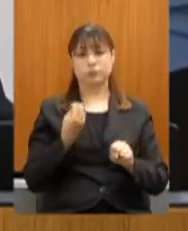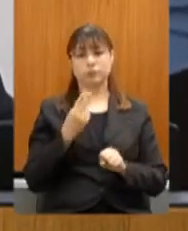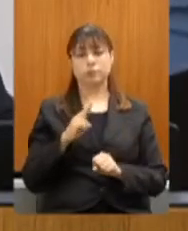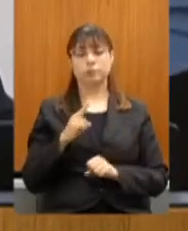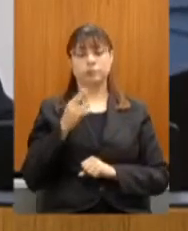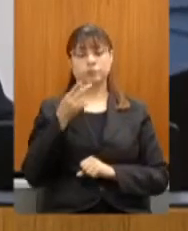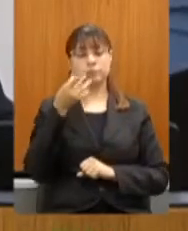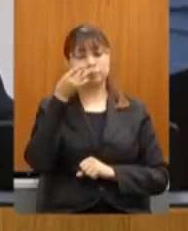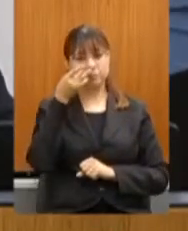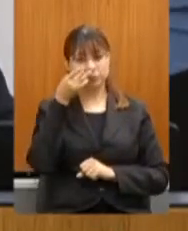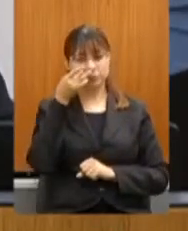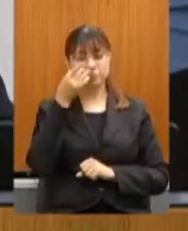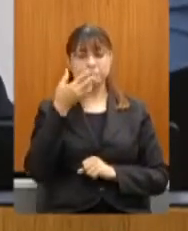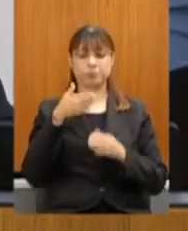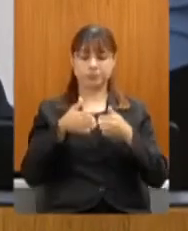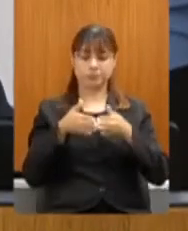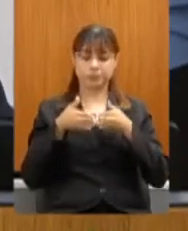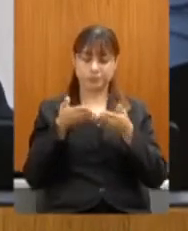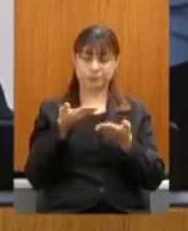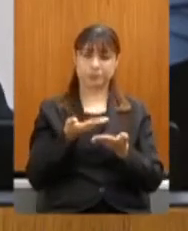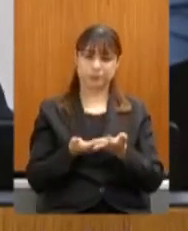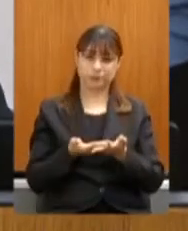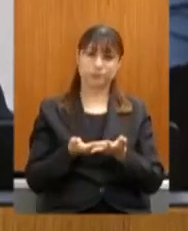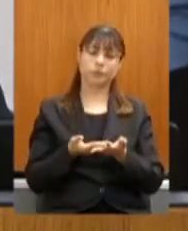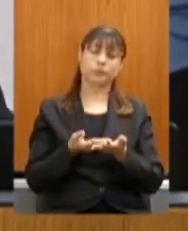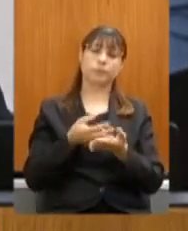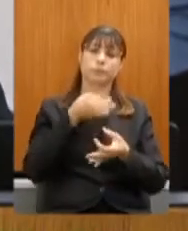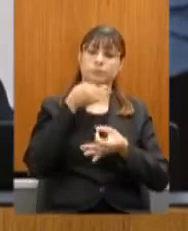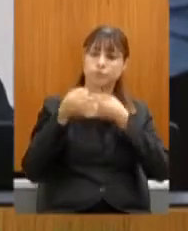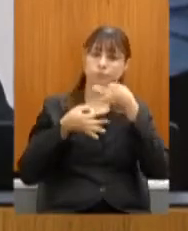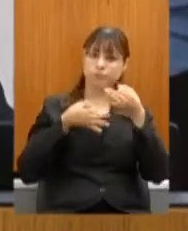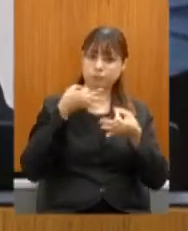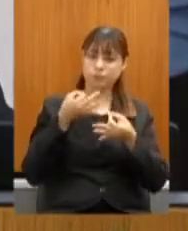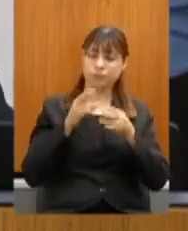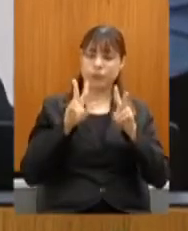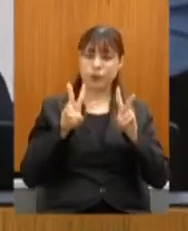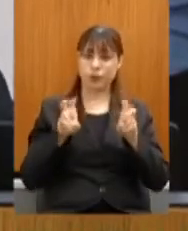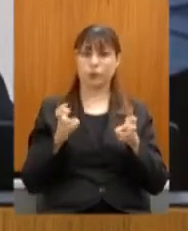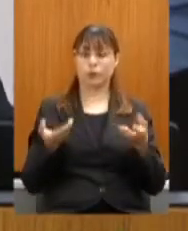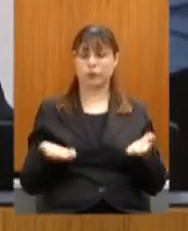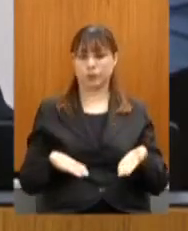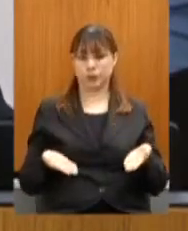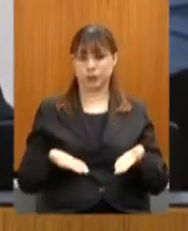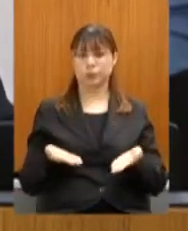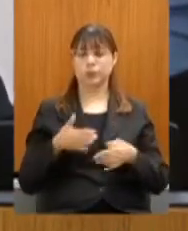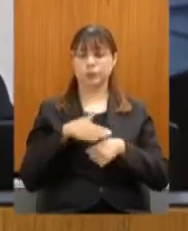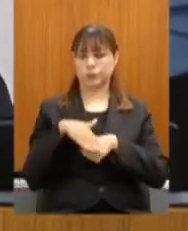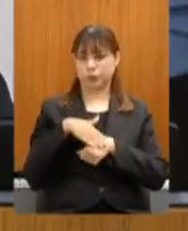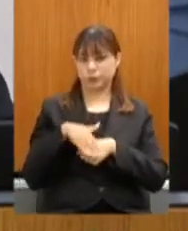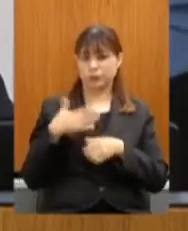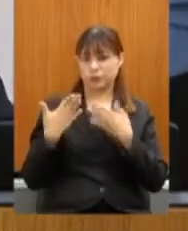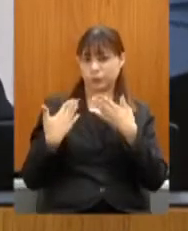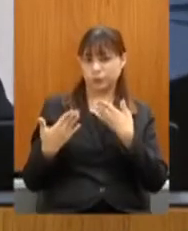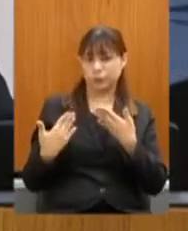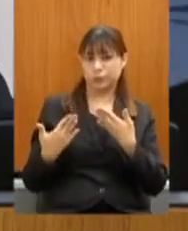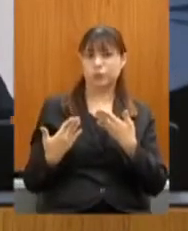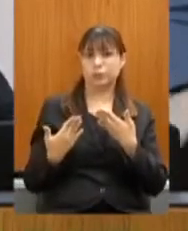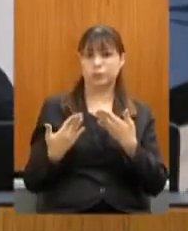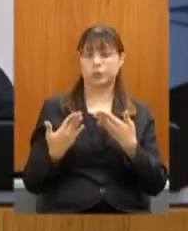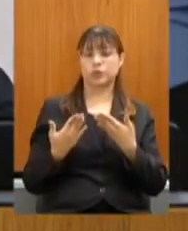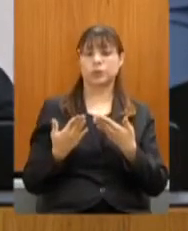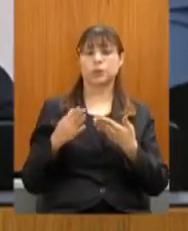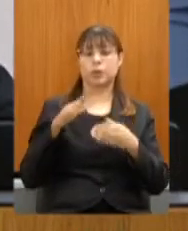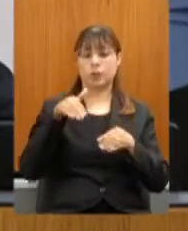contendo recomendações referentes ao tema abordado. que serão deliberadas ao final